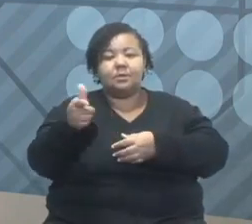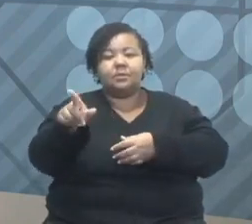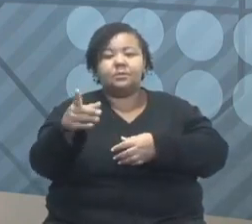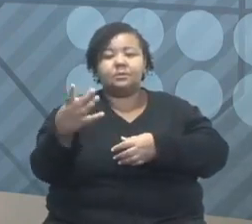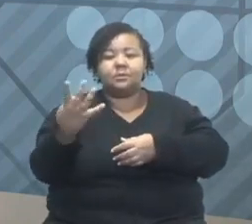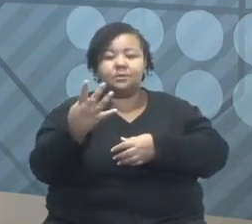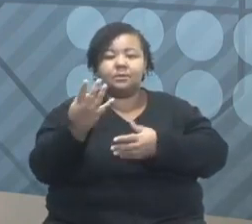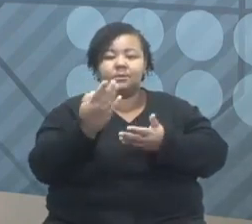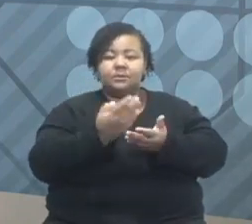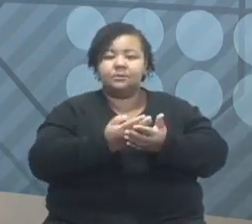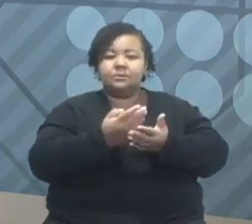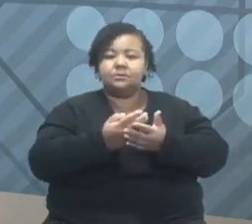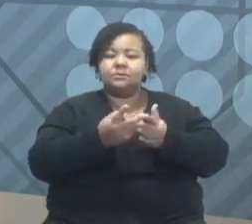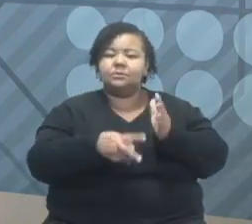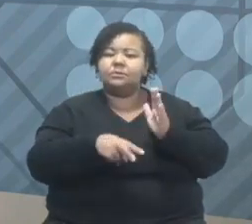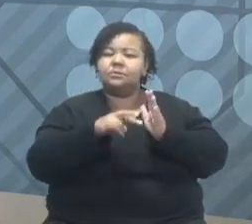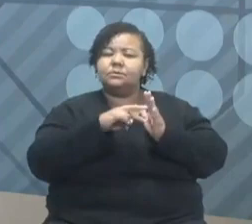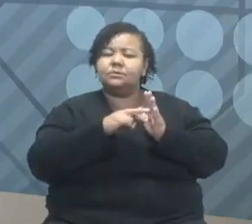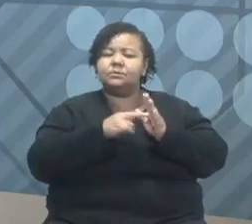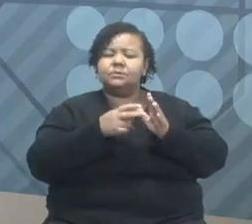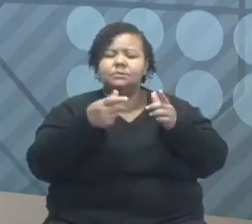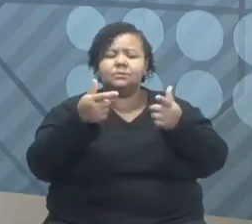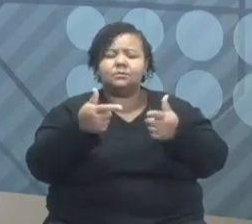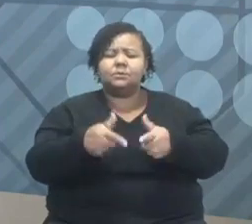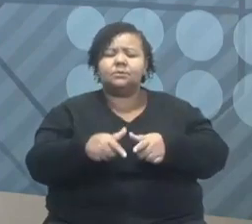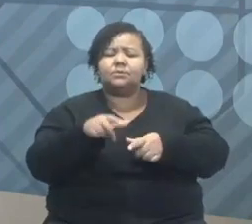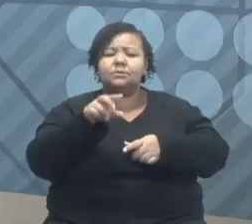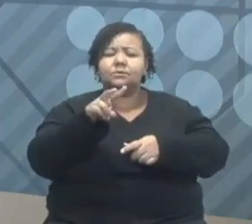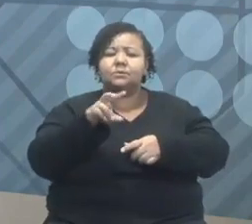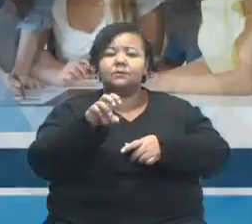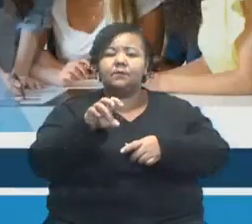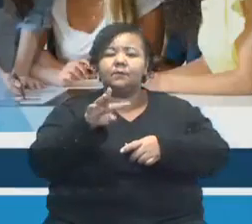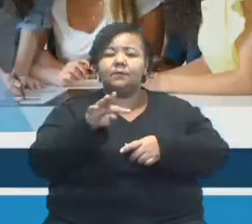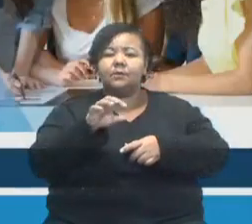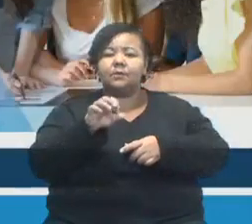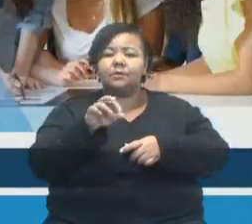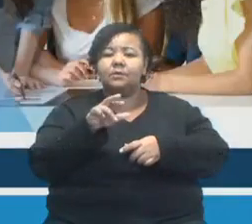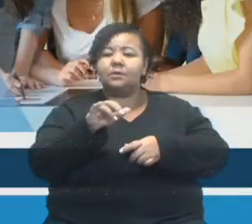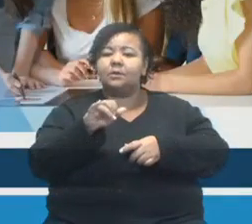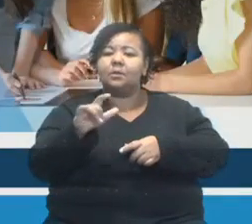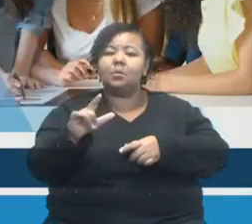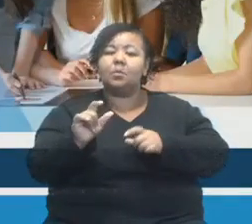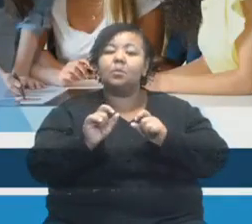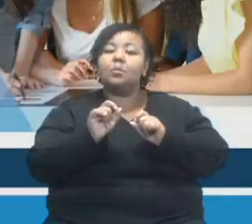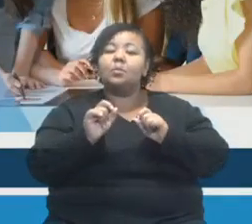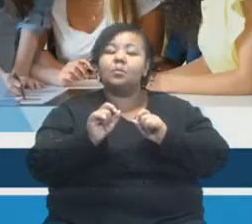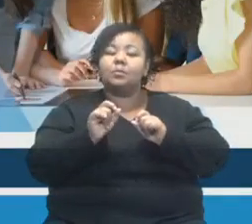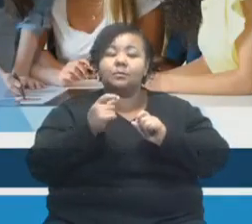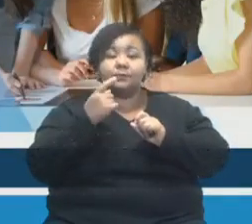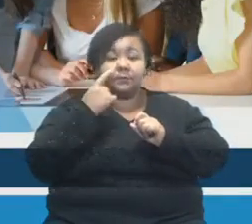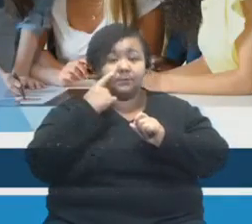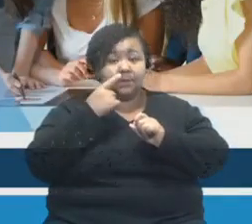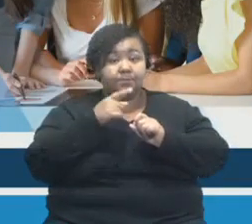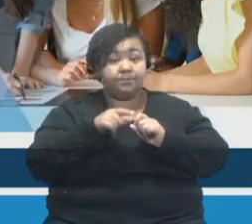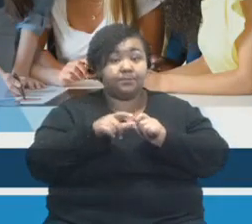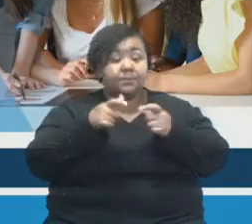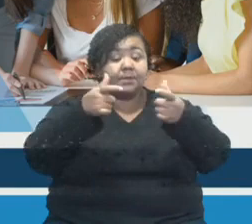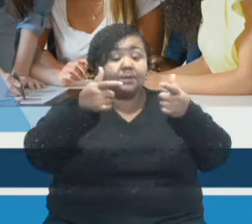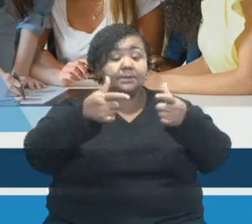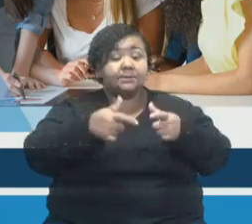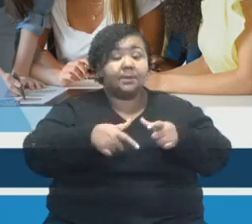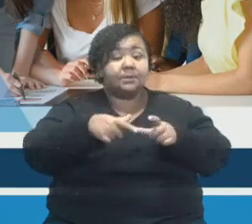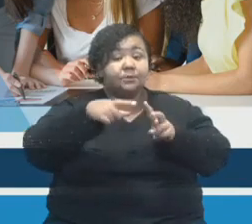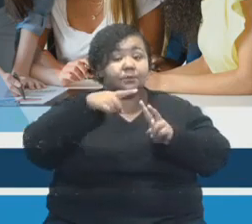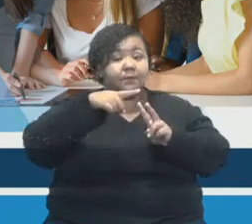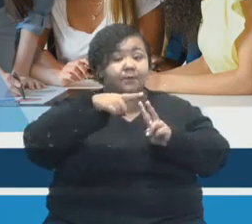aula. Mas o que é um espaço vetorial? É isso que veremos nesse momento. Um espaço vetorial,